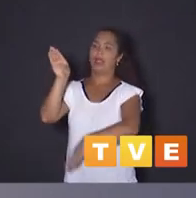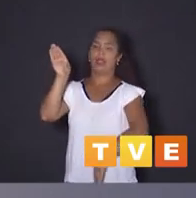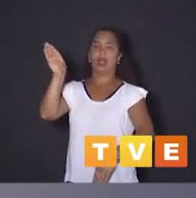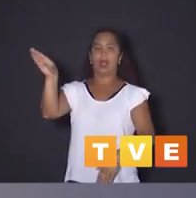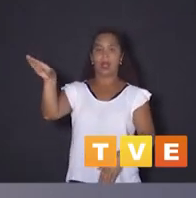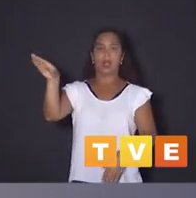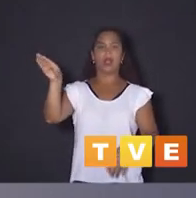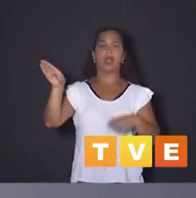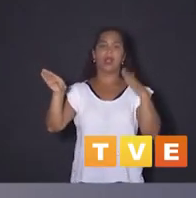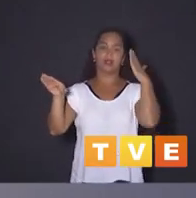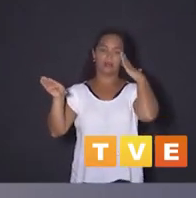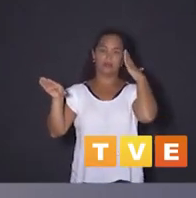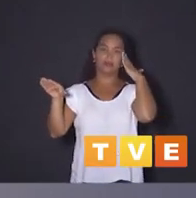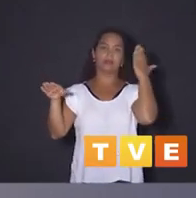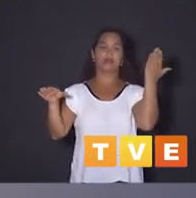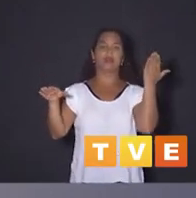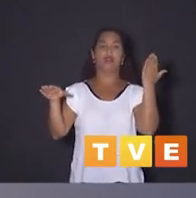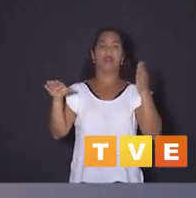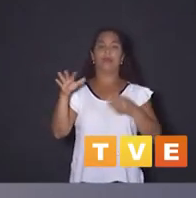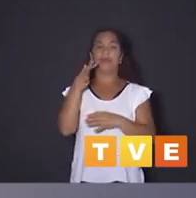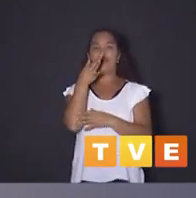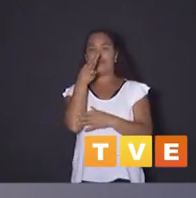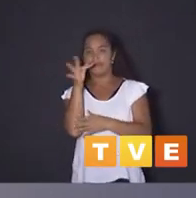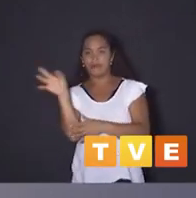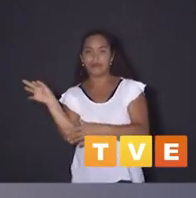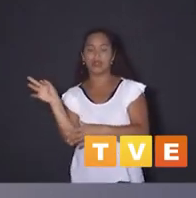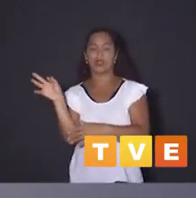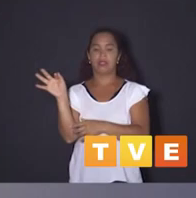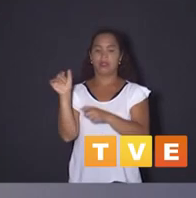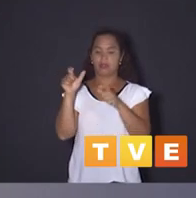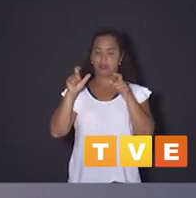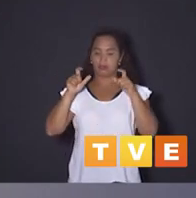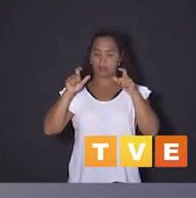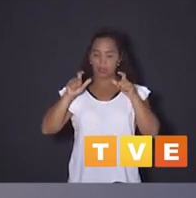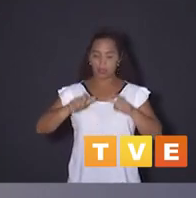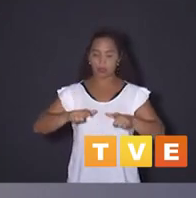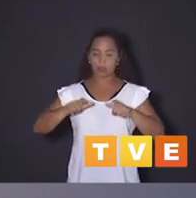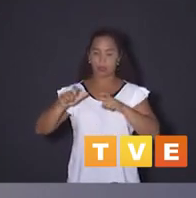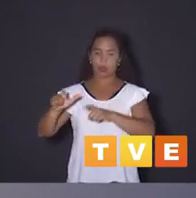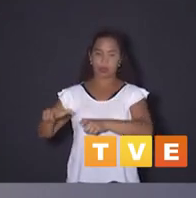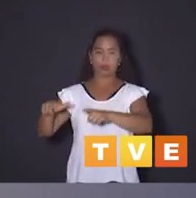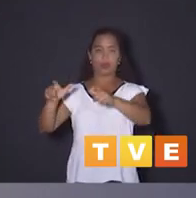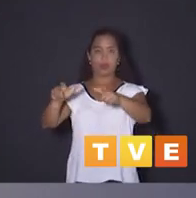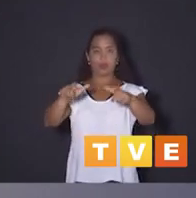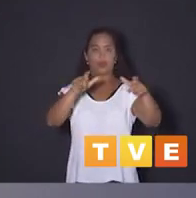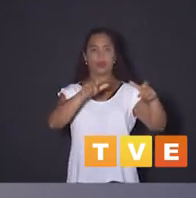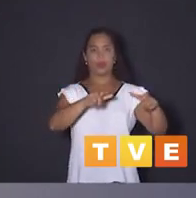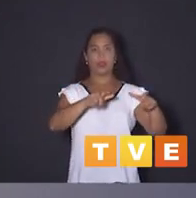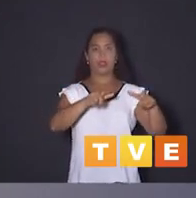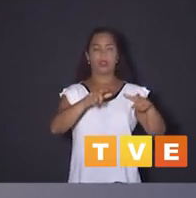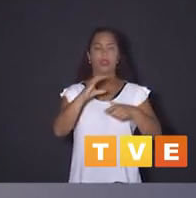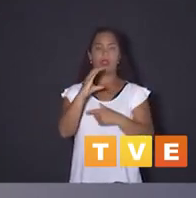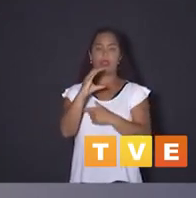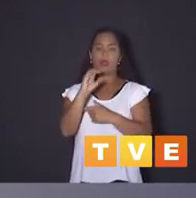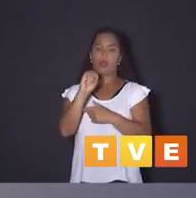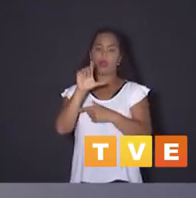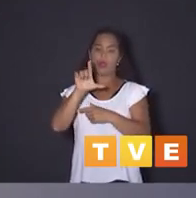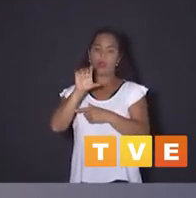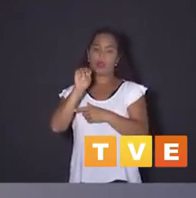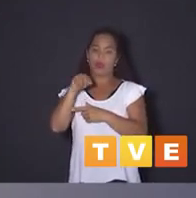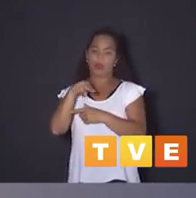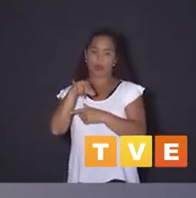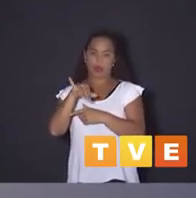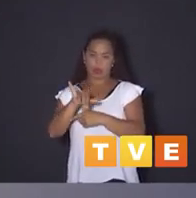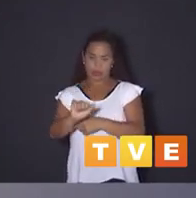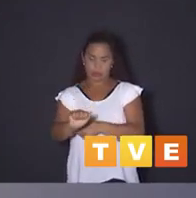pensar que a frança ainda mantém territórios e colonizá ainda mantém colônias em áfrica até o presente momento